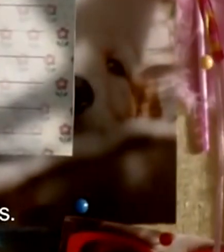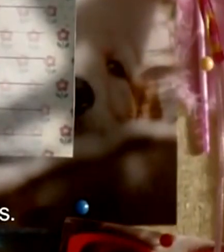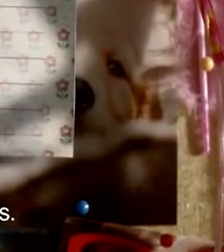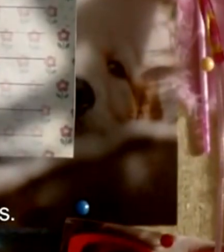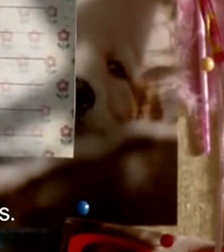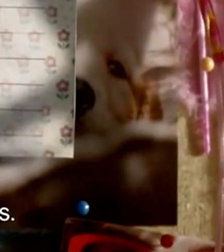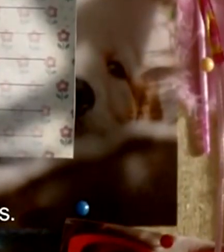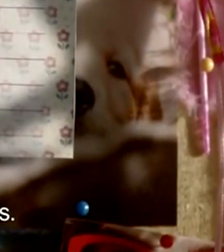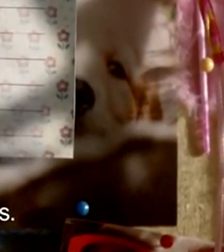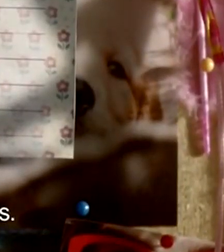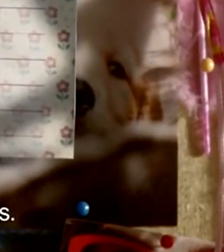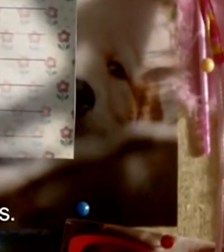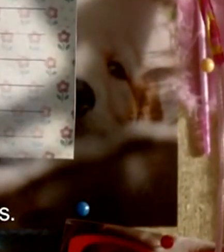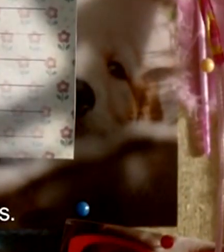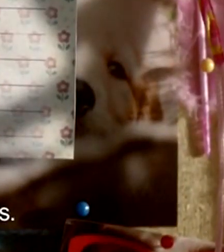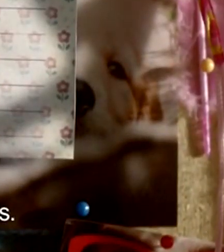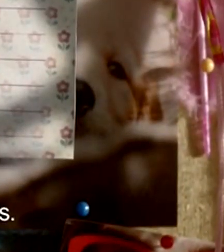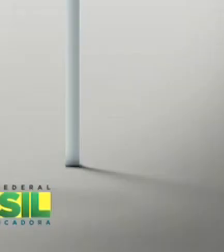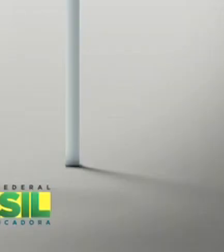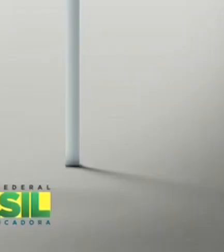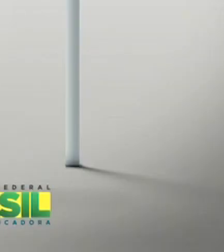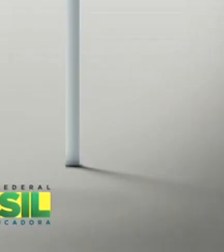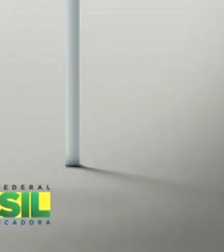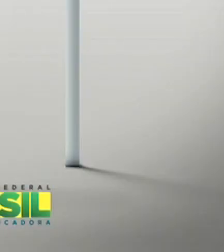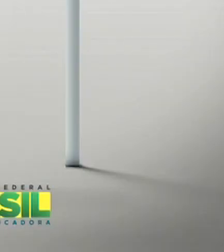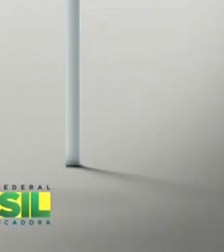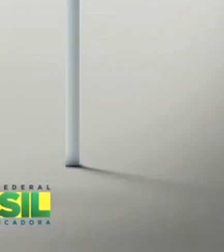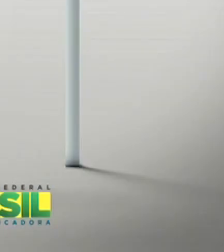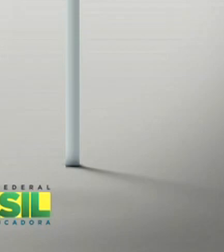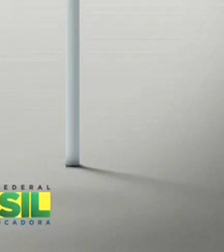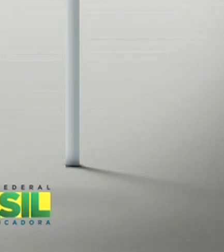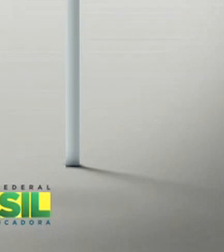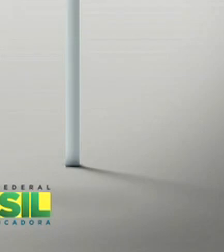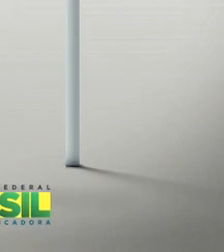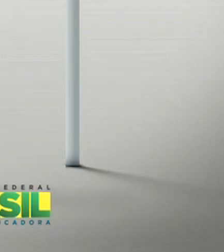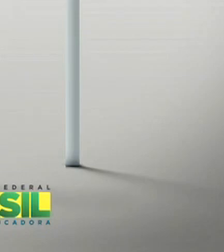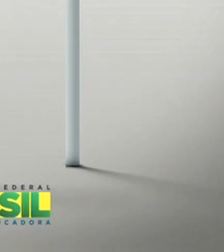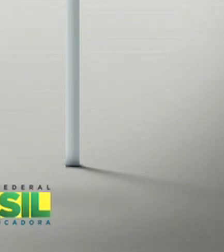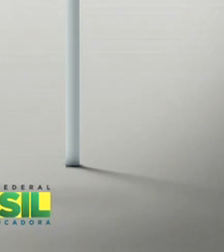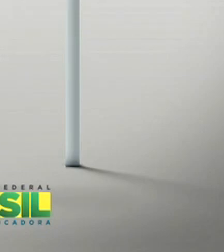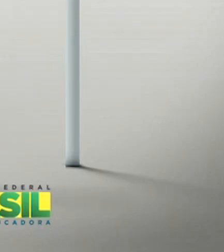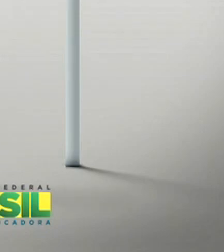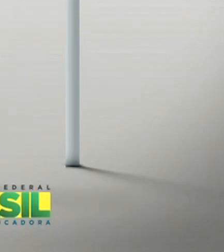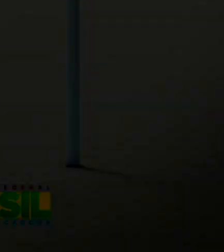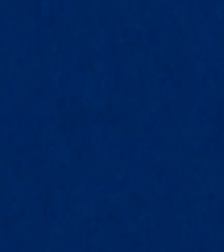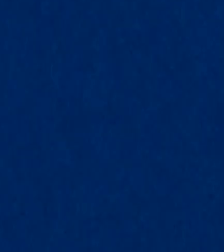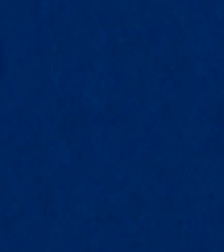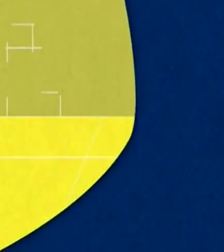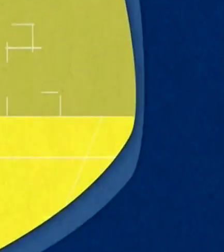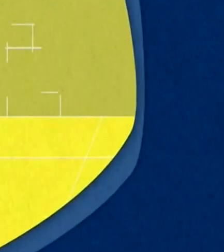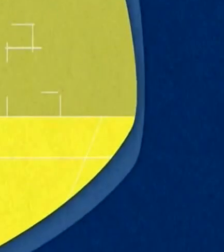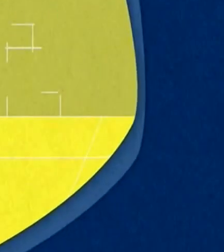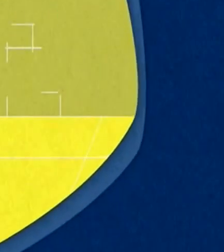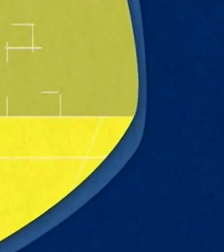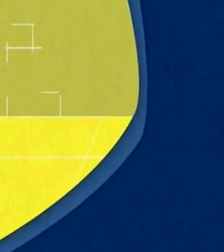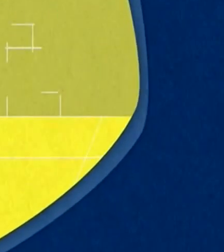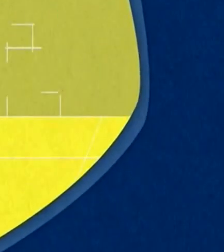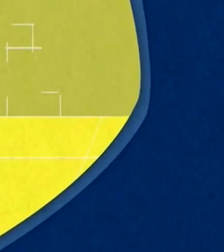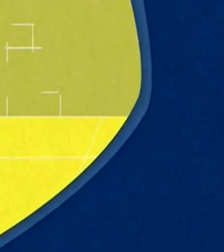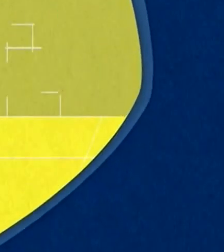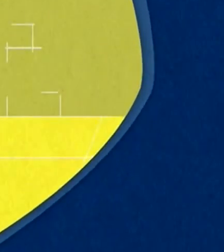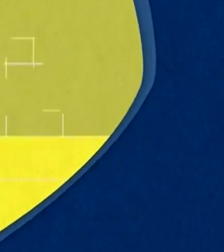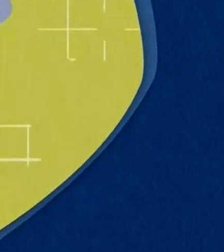fique atenta ao período de vacinação nas escolas. Vacinação contra o HPV, proteção para a menina, saúde para a mulher. Para evitar